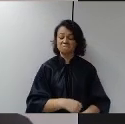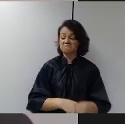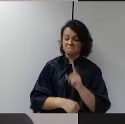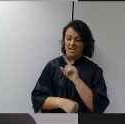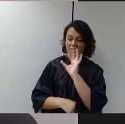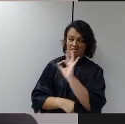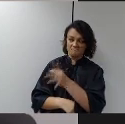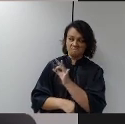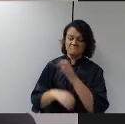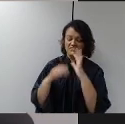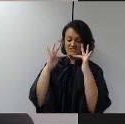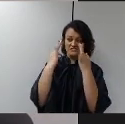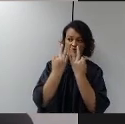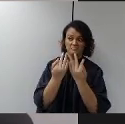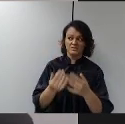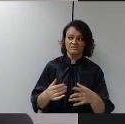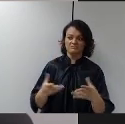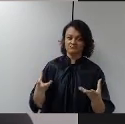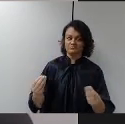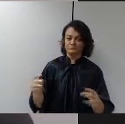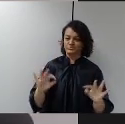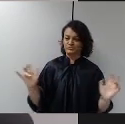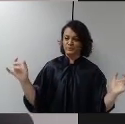Sema. Um pouco grande.